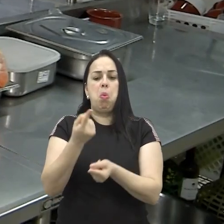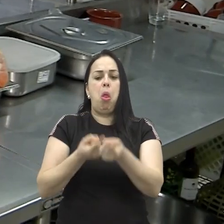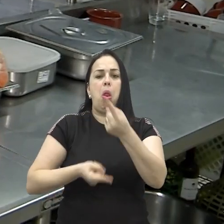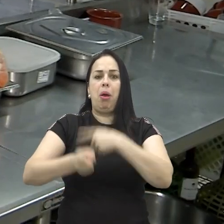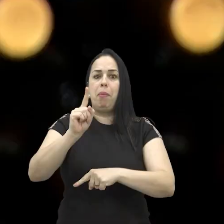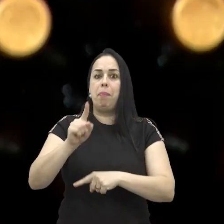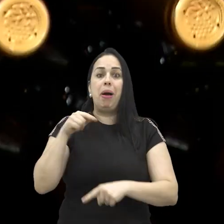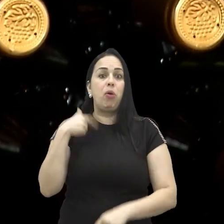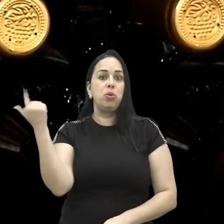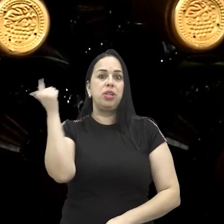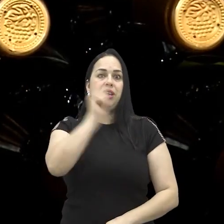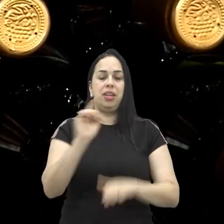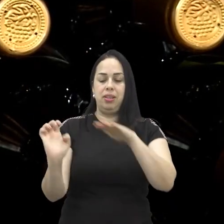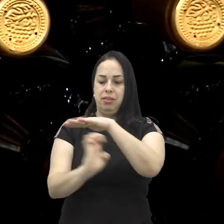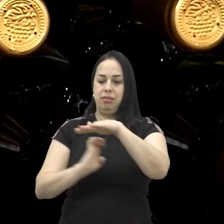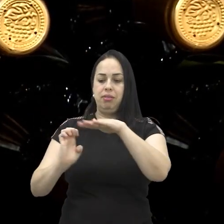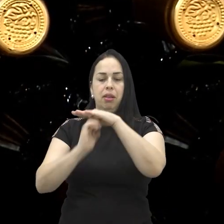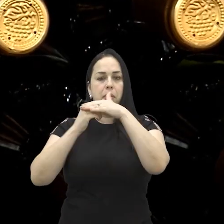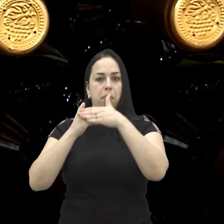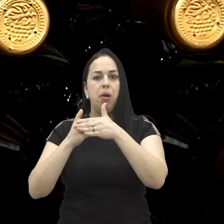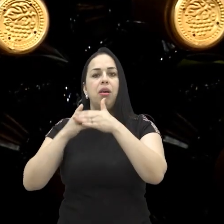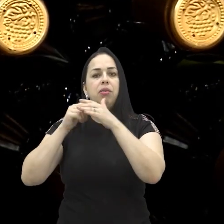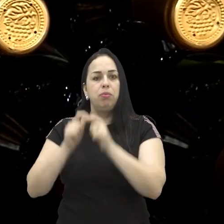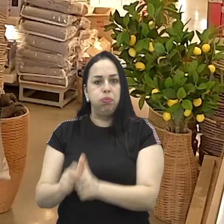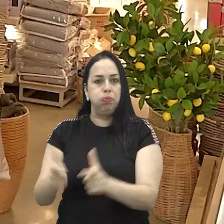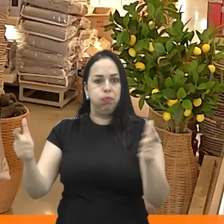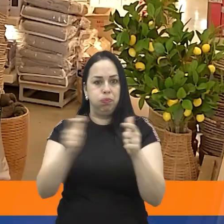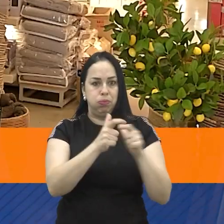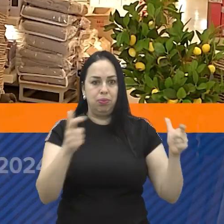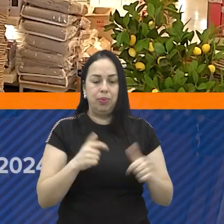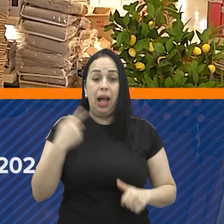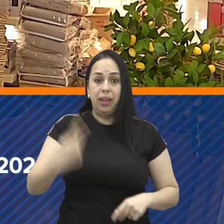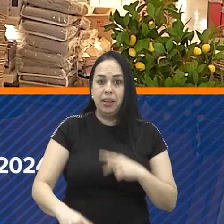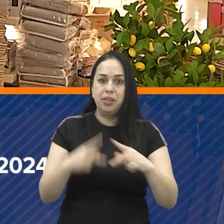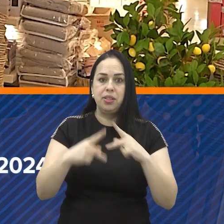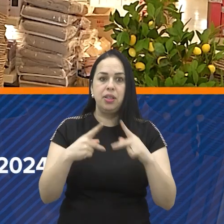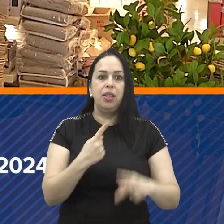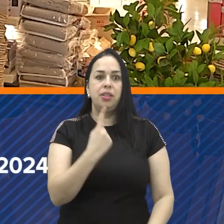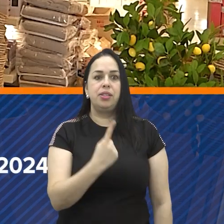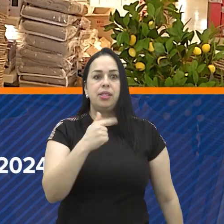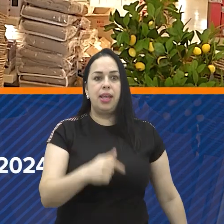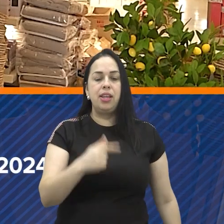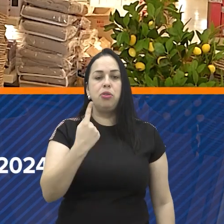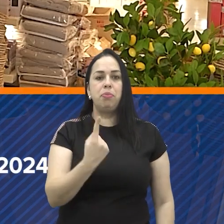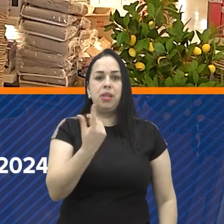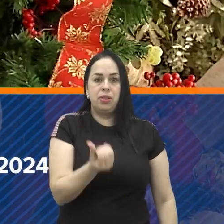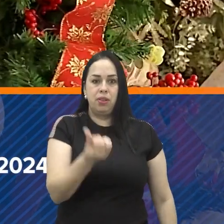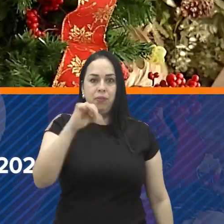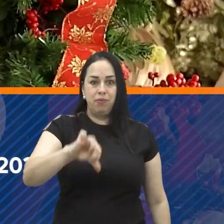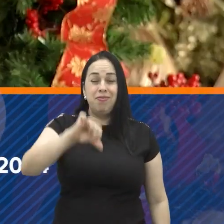expandirem os comércios. Segundo o gov.br, São José registrou a abertura de